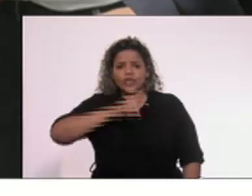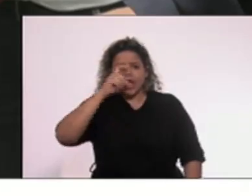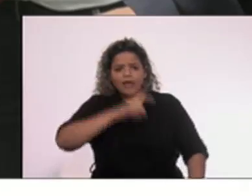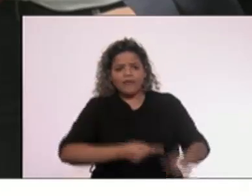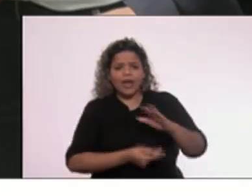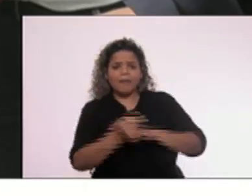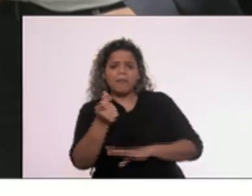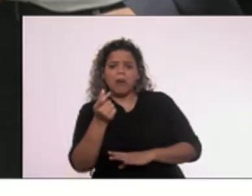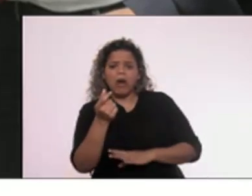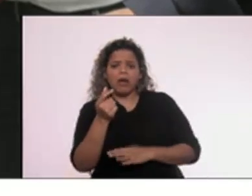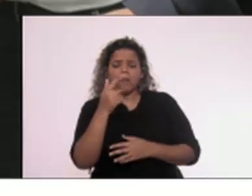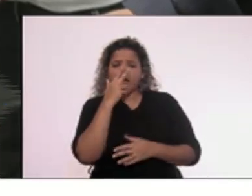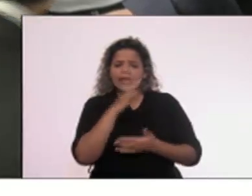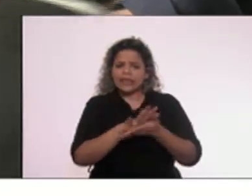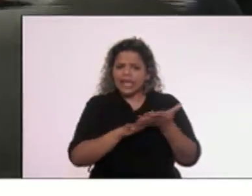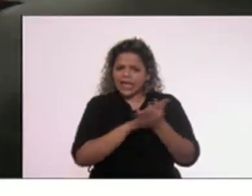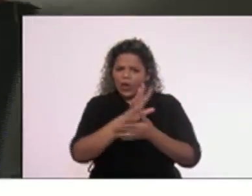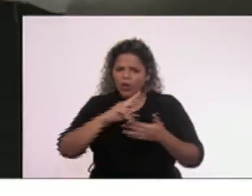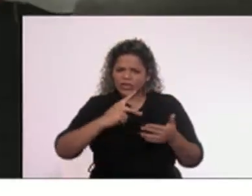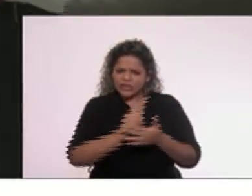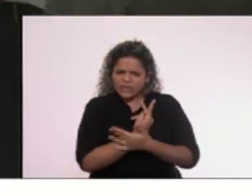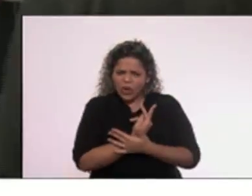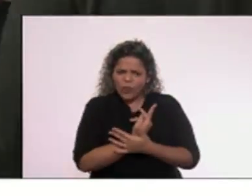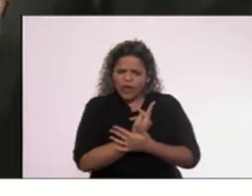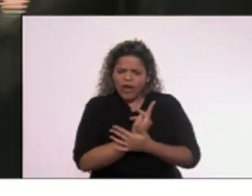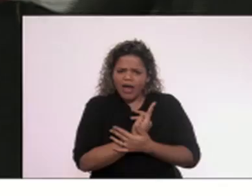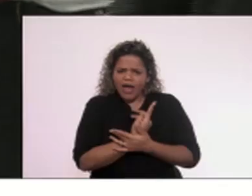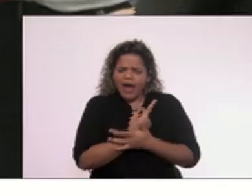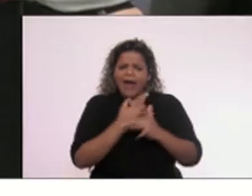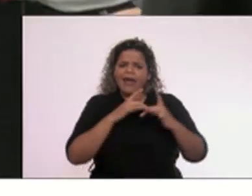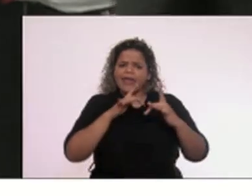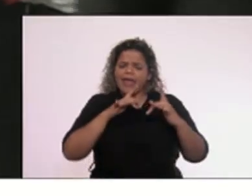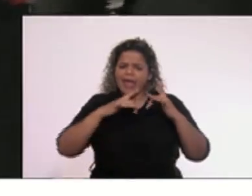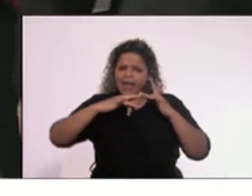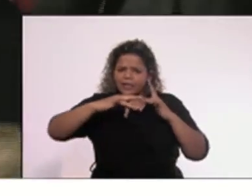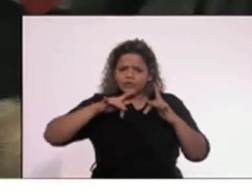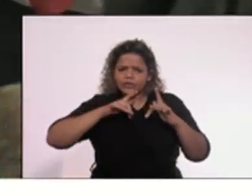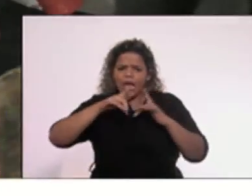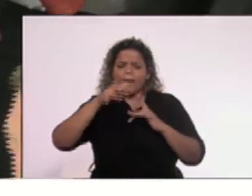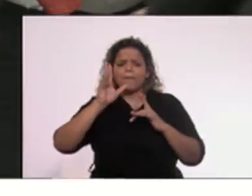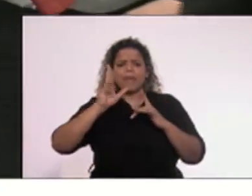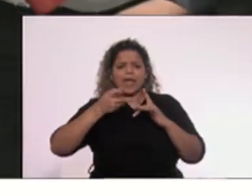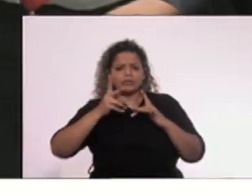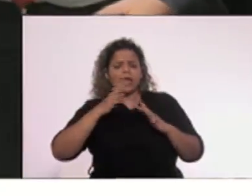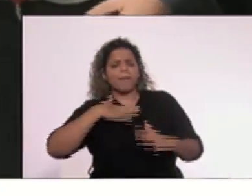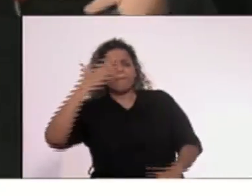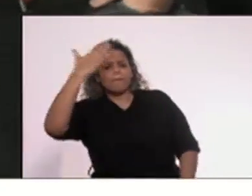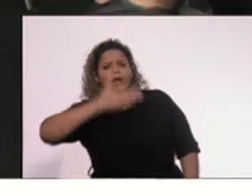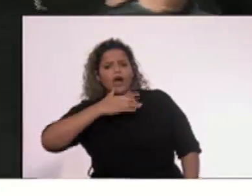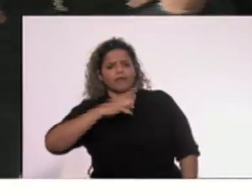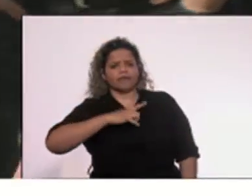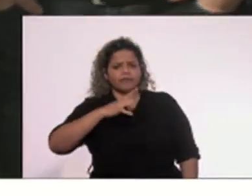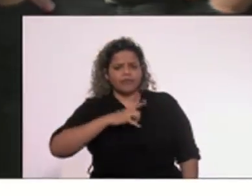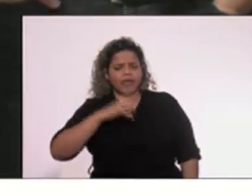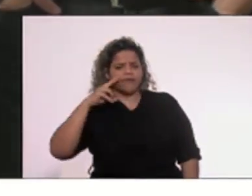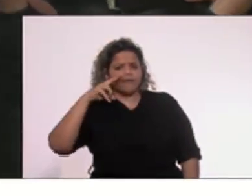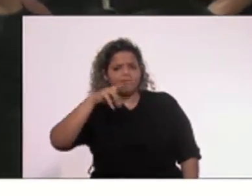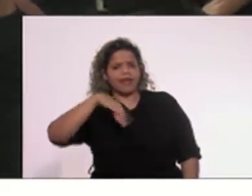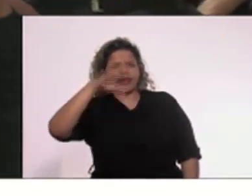como se nada tivesse acontecido. Então, está nas redes sociais da mesma e tenho as provas para quem quiser